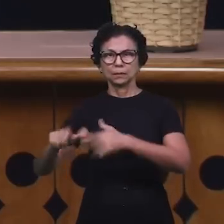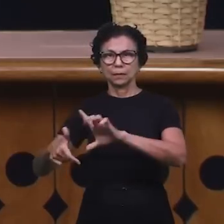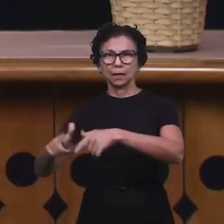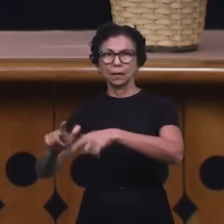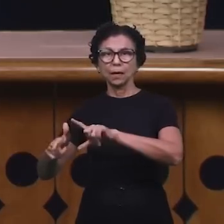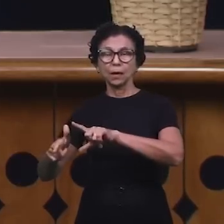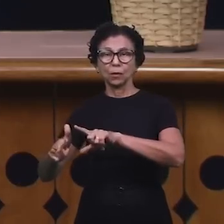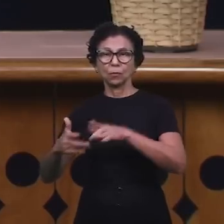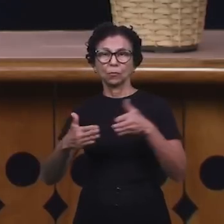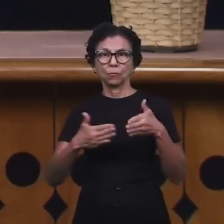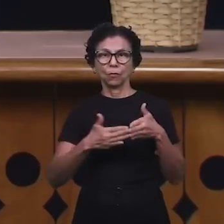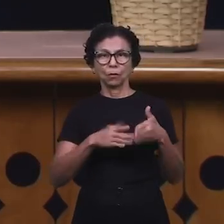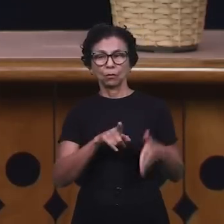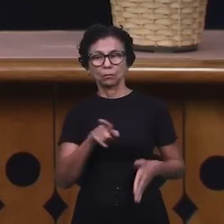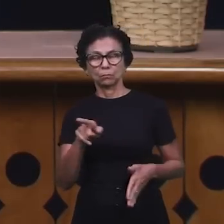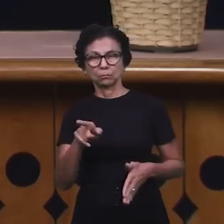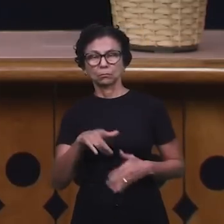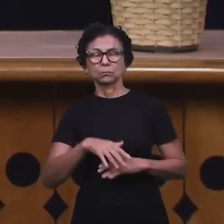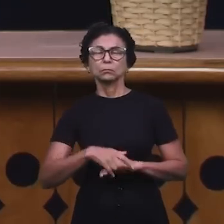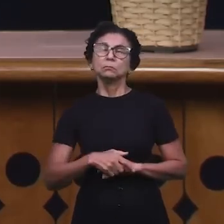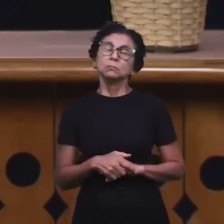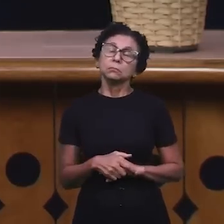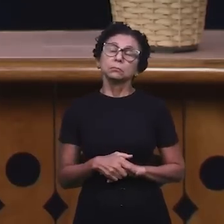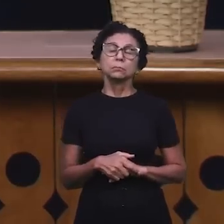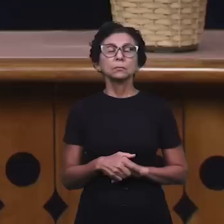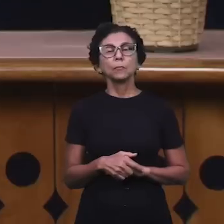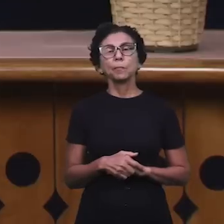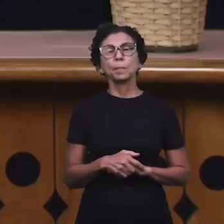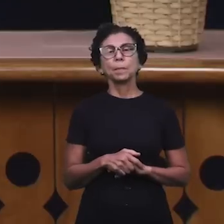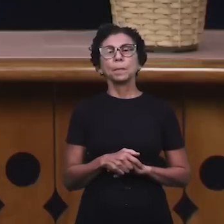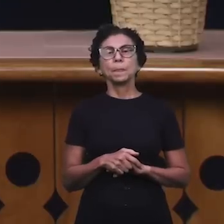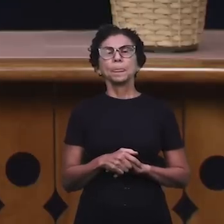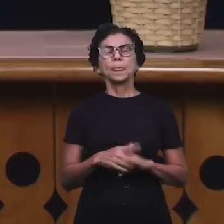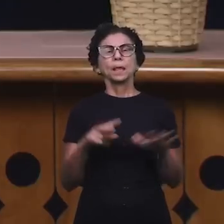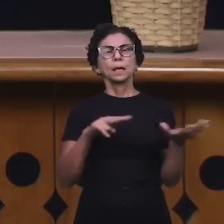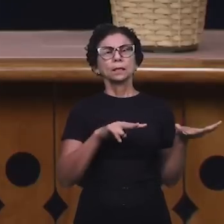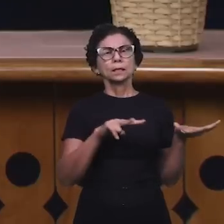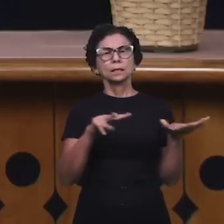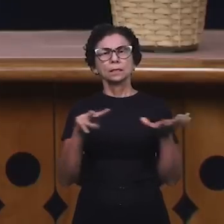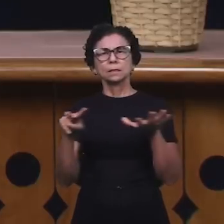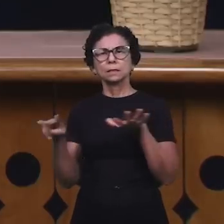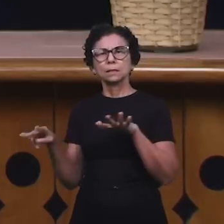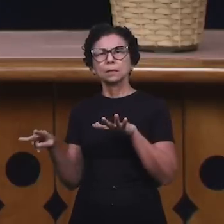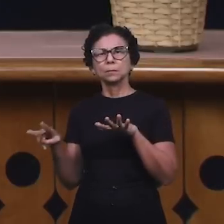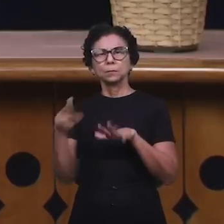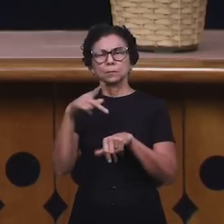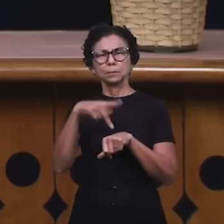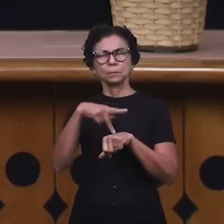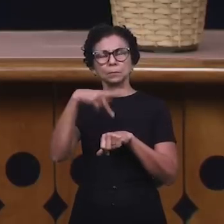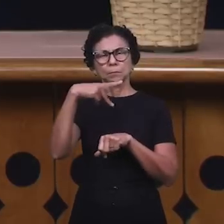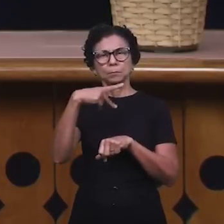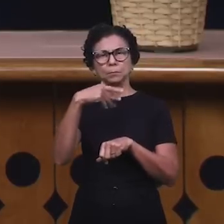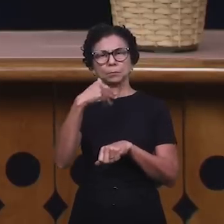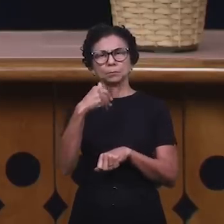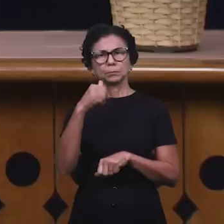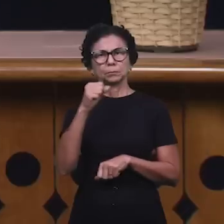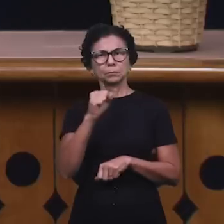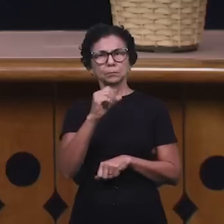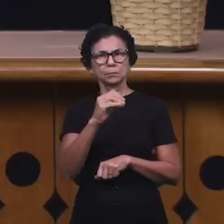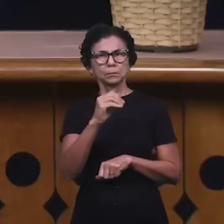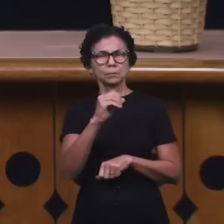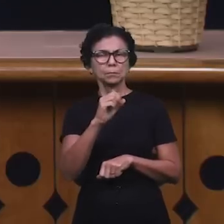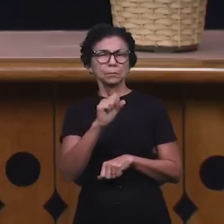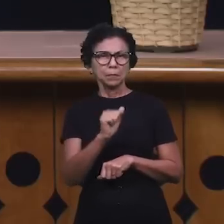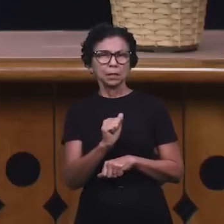Então ele chegou na semana da Páscoa, porque também era profético que ele chegasse na semana da Páscoa, porque ele